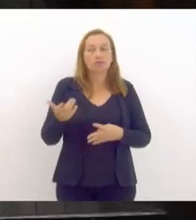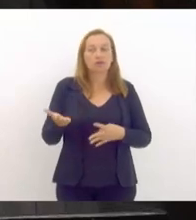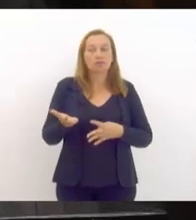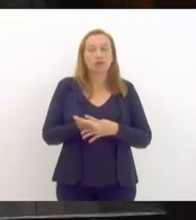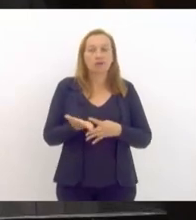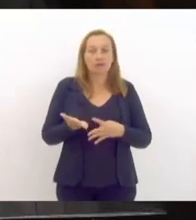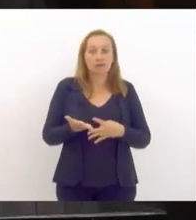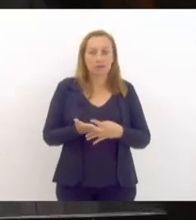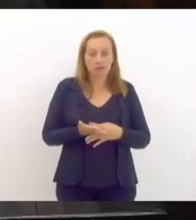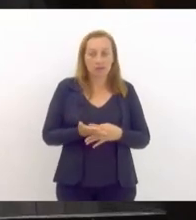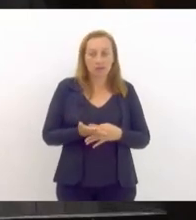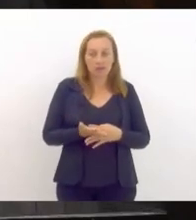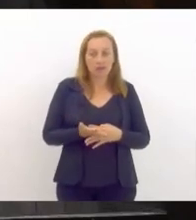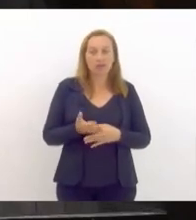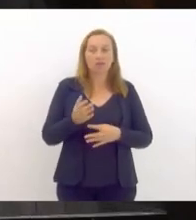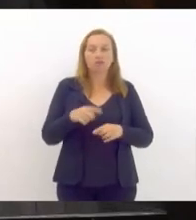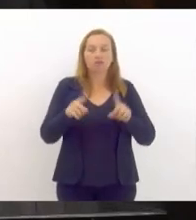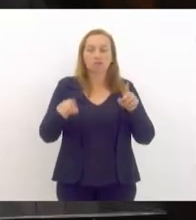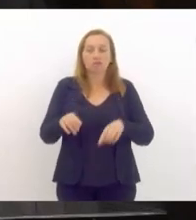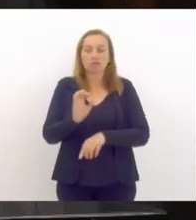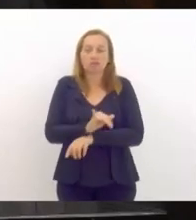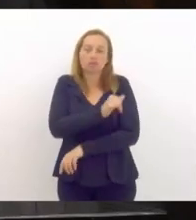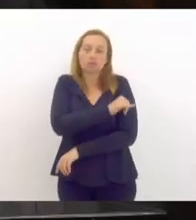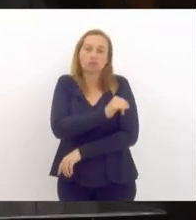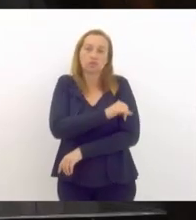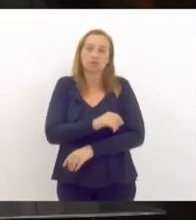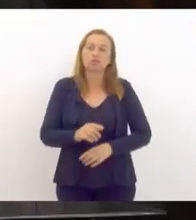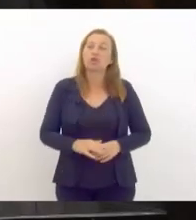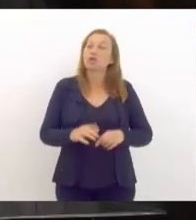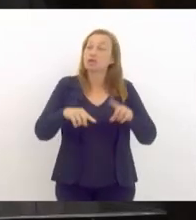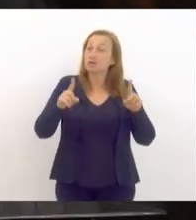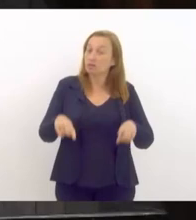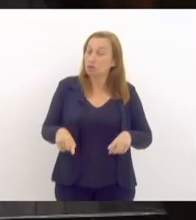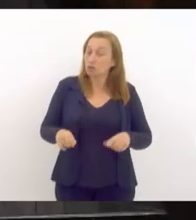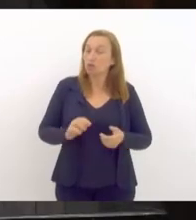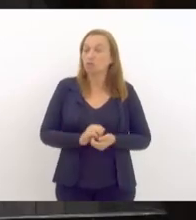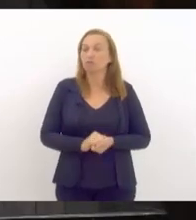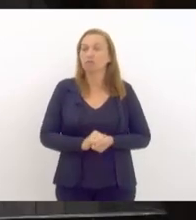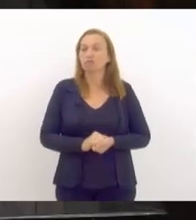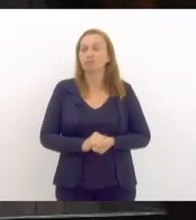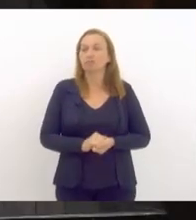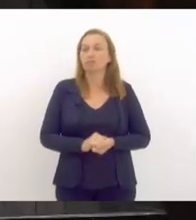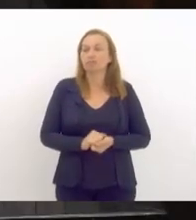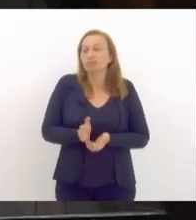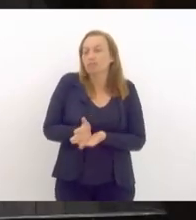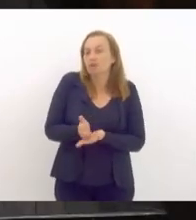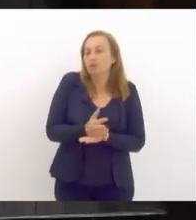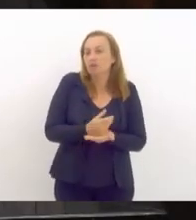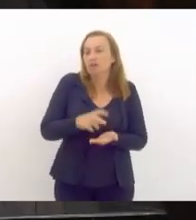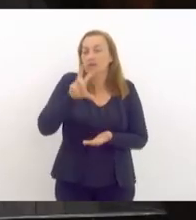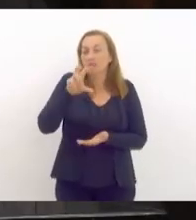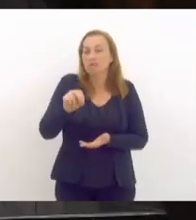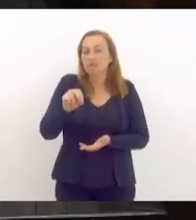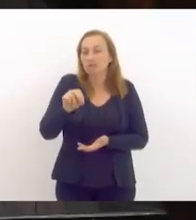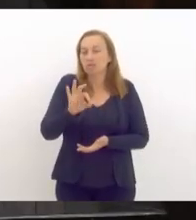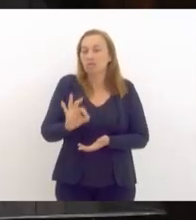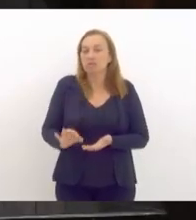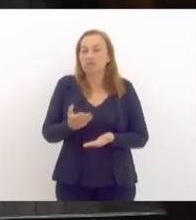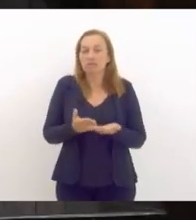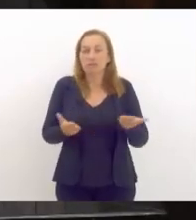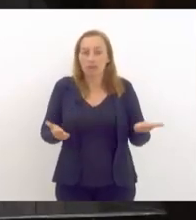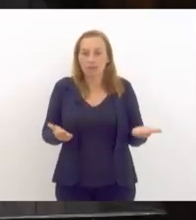salariais aos servidores do Estado do Rio de Janeiro servidor do estado do Rio de Janeiro chegaram acumular mais de 50% de perdas